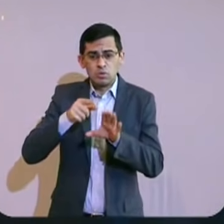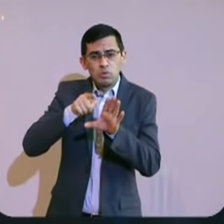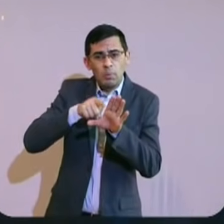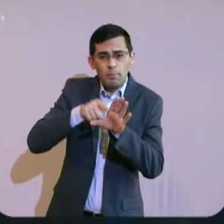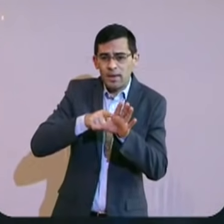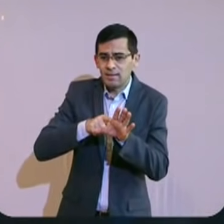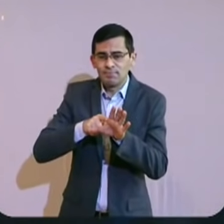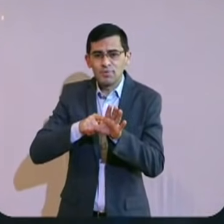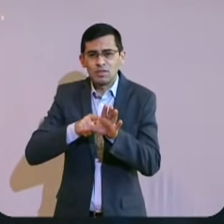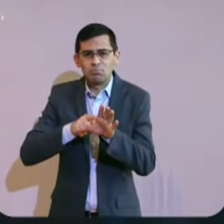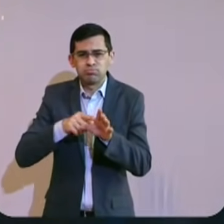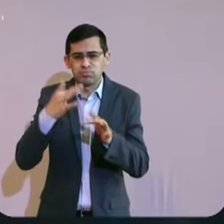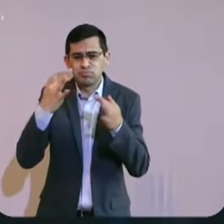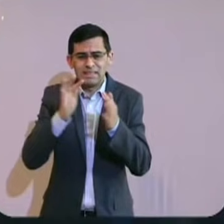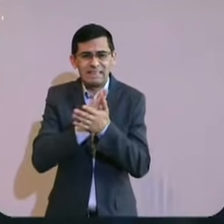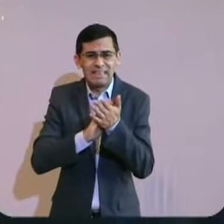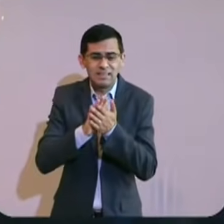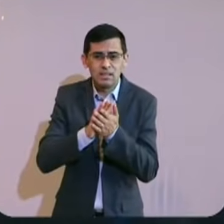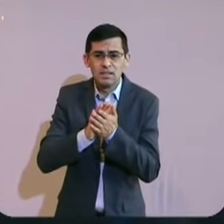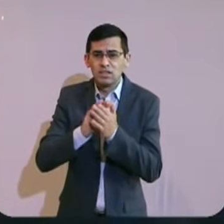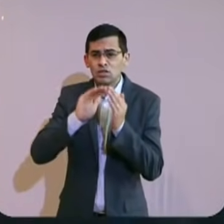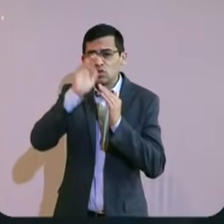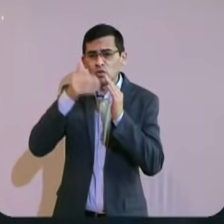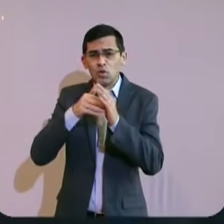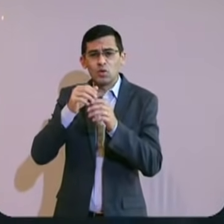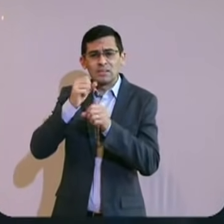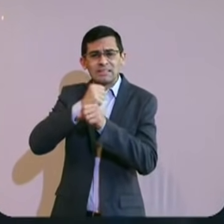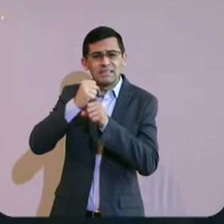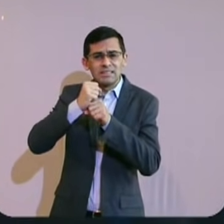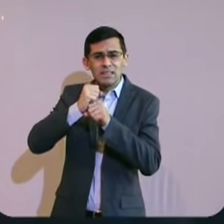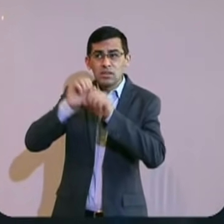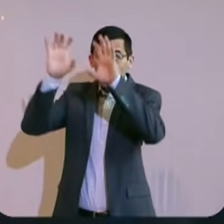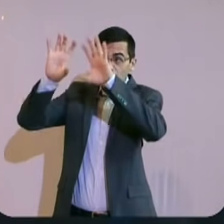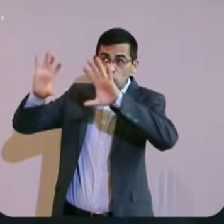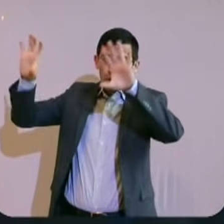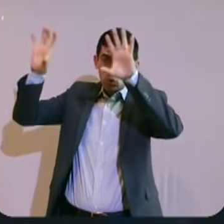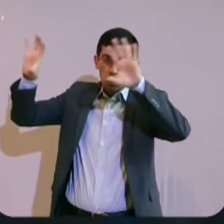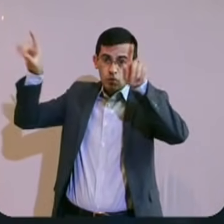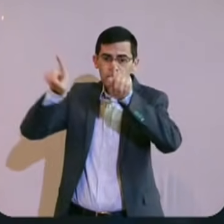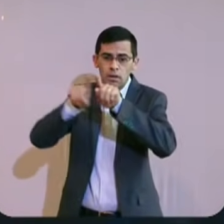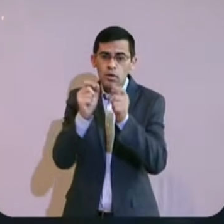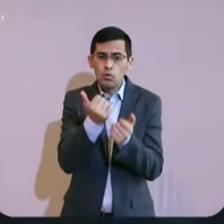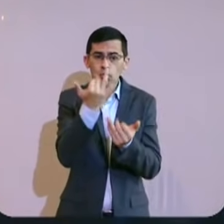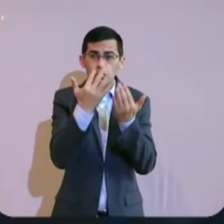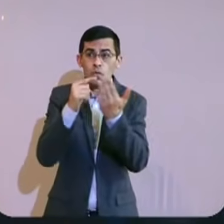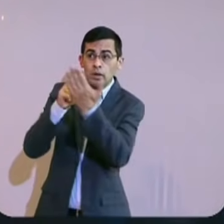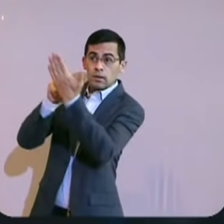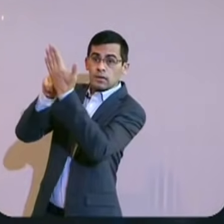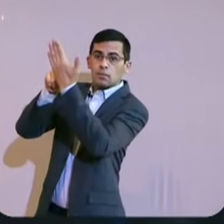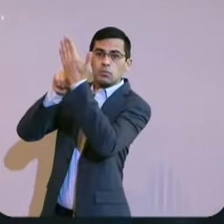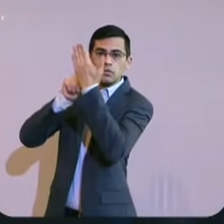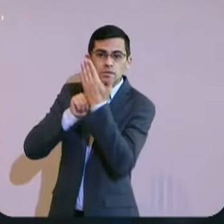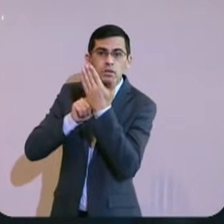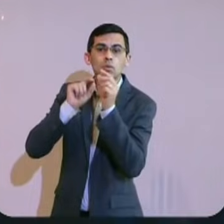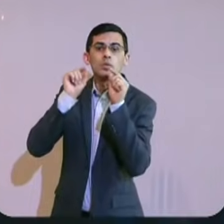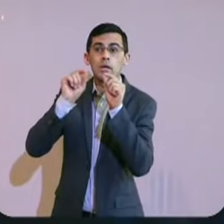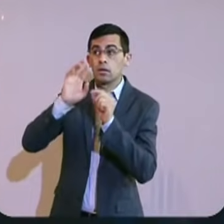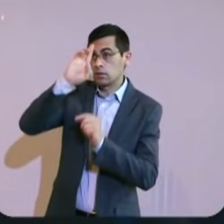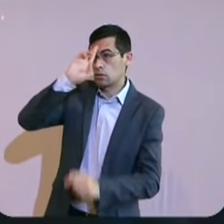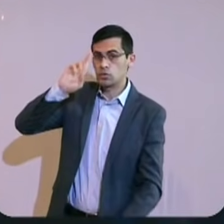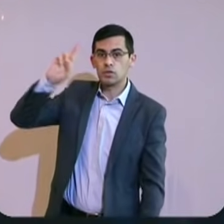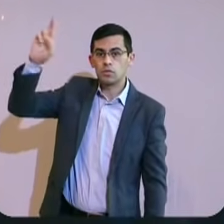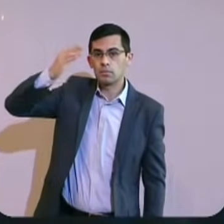no deserto, e todo esse tempo a nuvem e a coluna de fogo estavam lá revelando que o Senhor